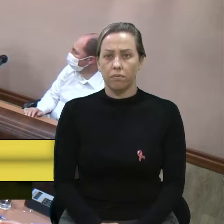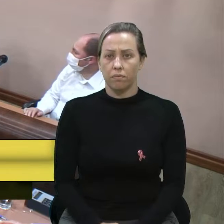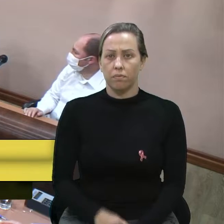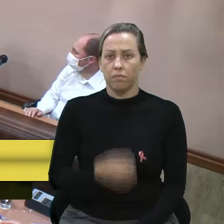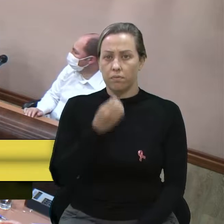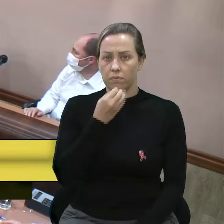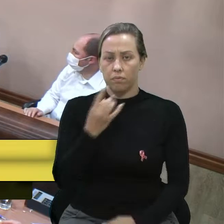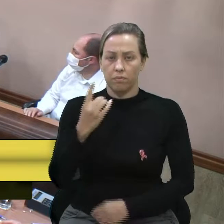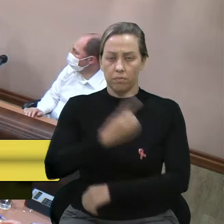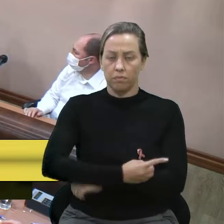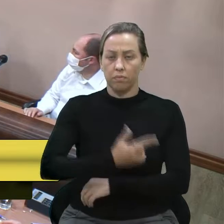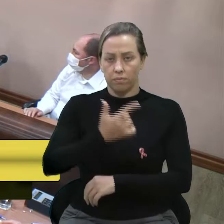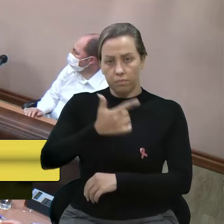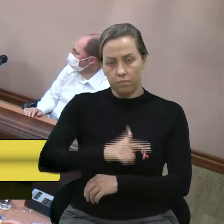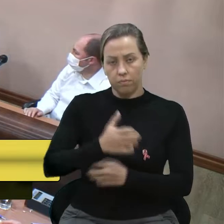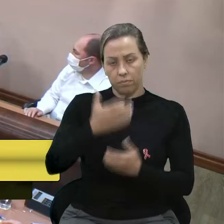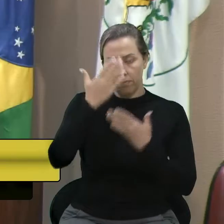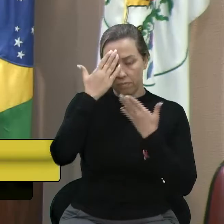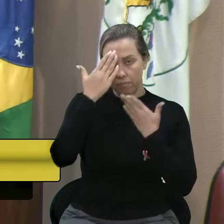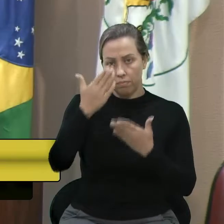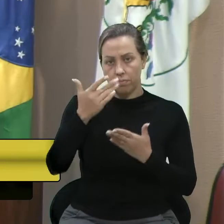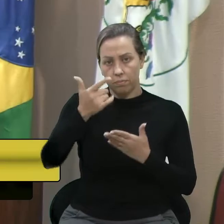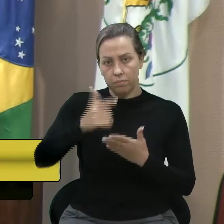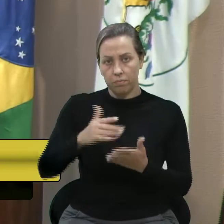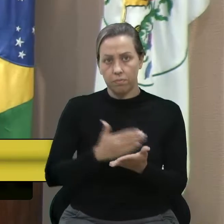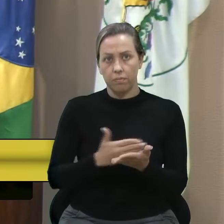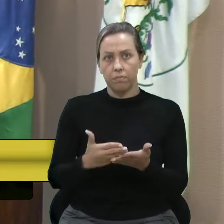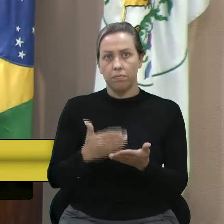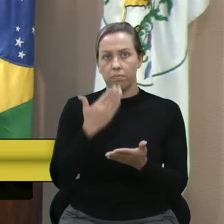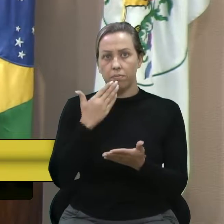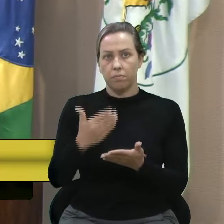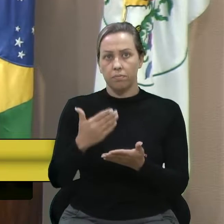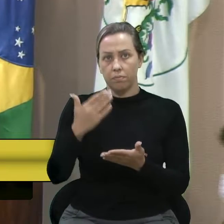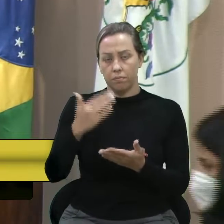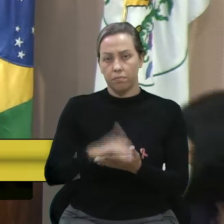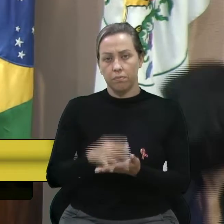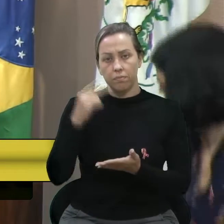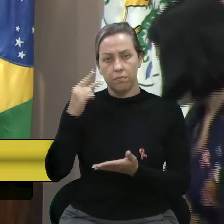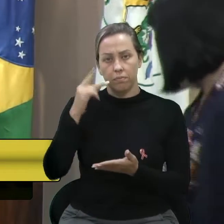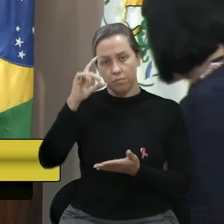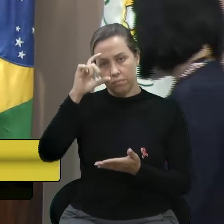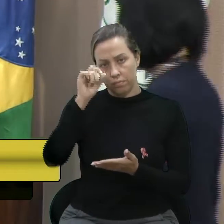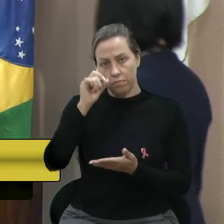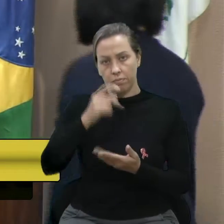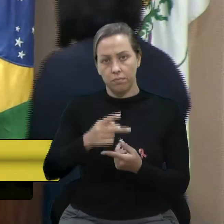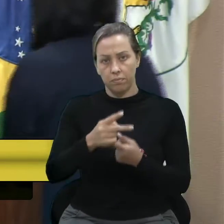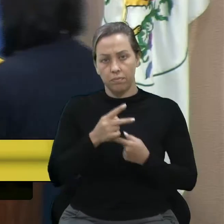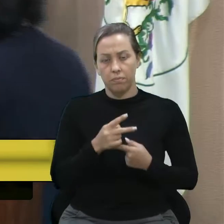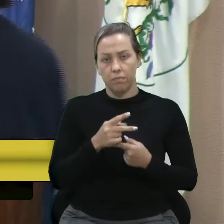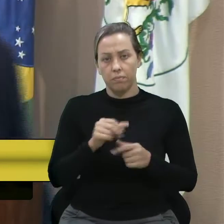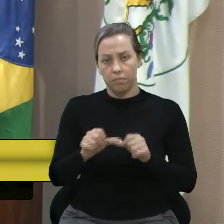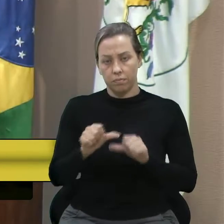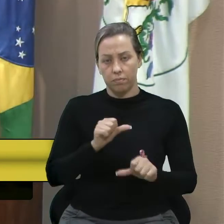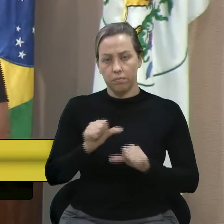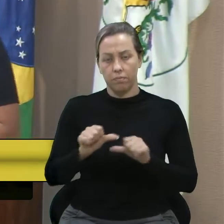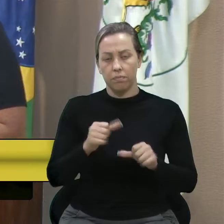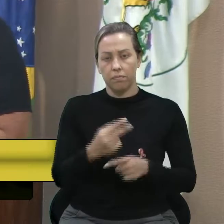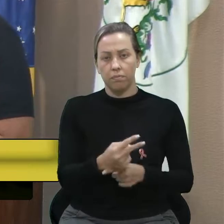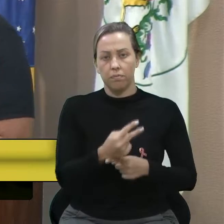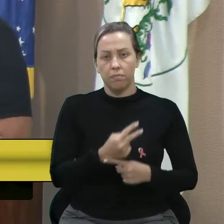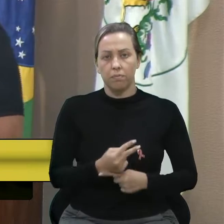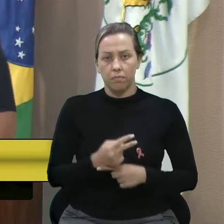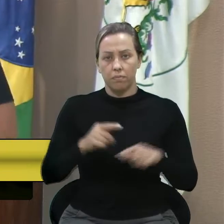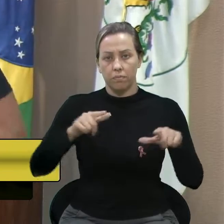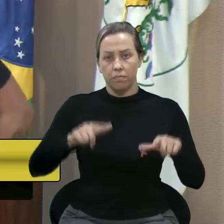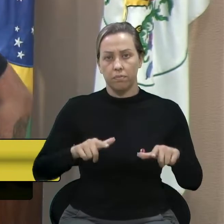dia a todos. Queria agradecer inicialmente a gentileza do vereador Scalco pela troca, por ceder o